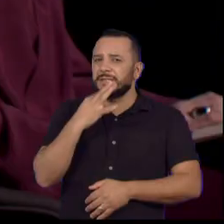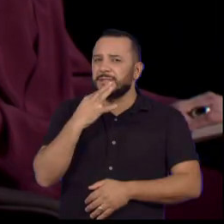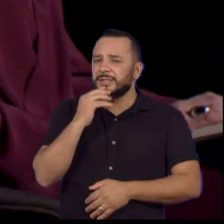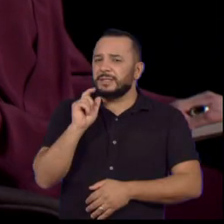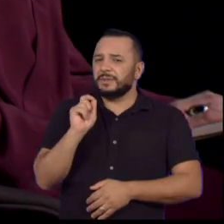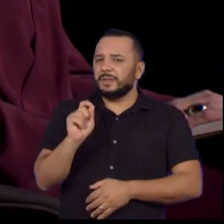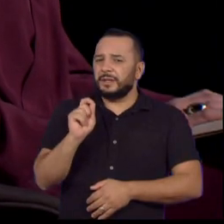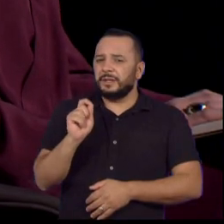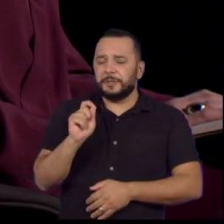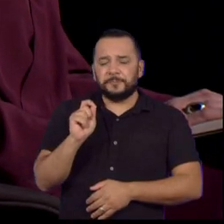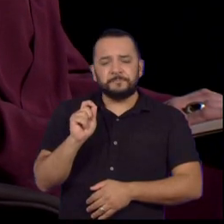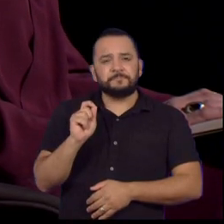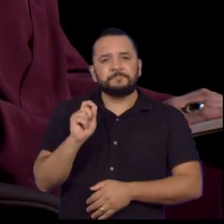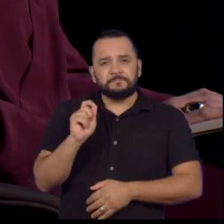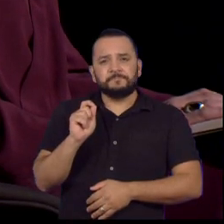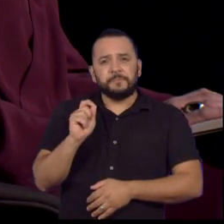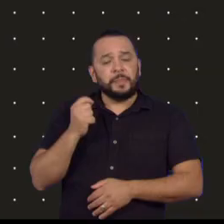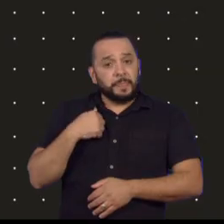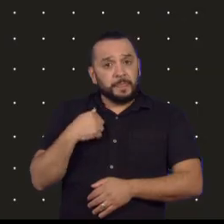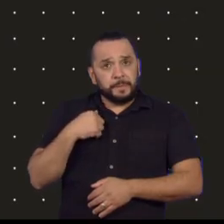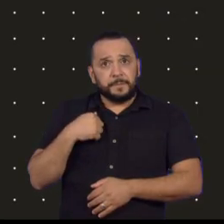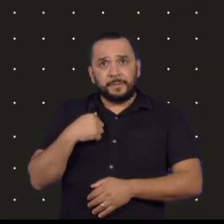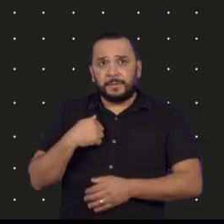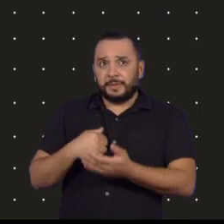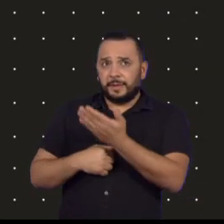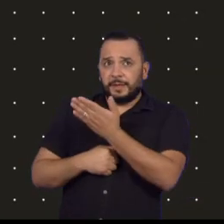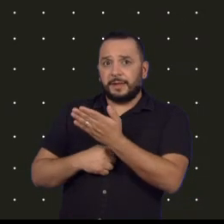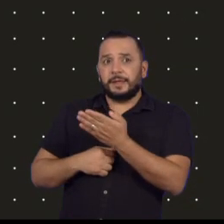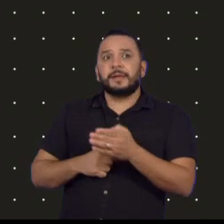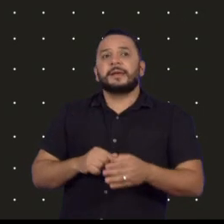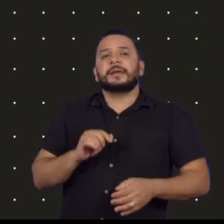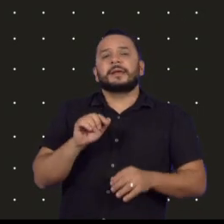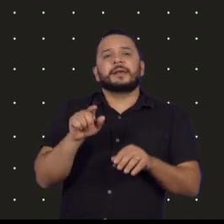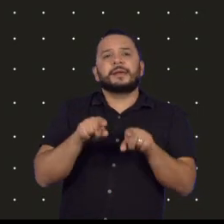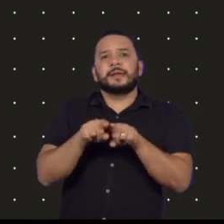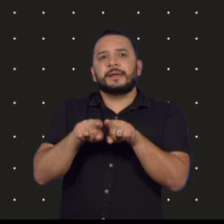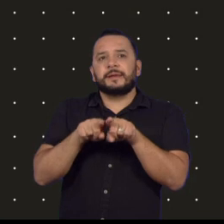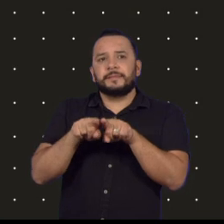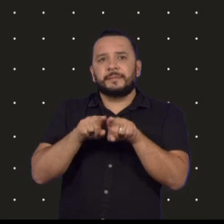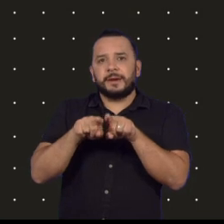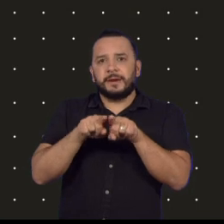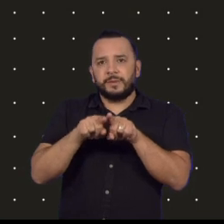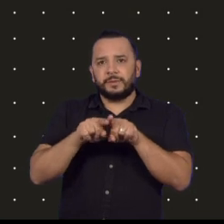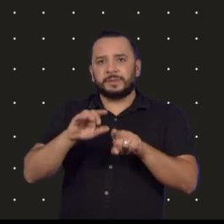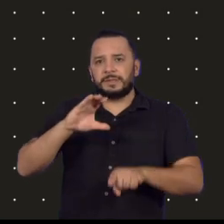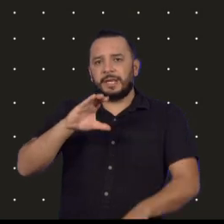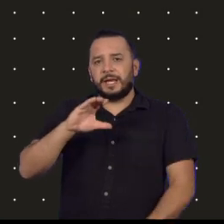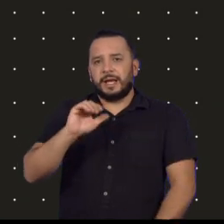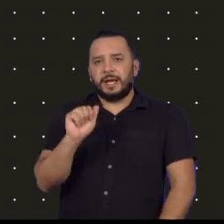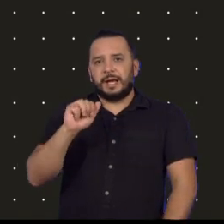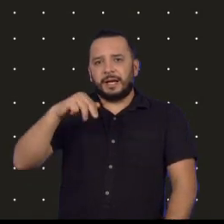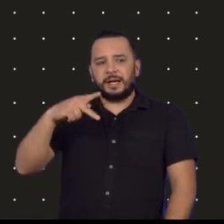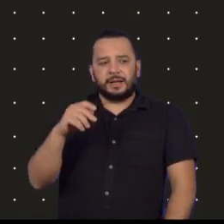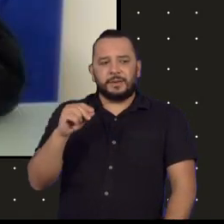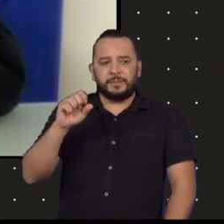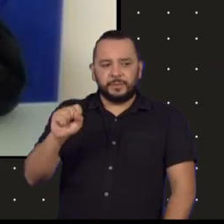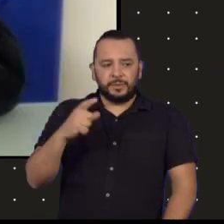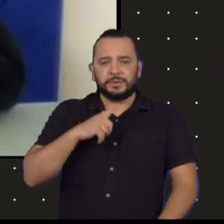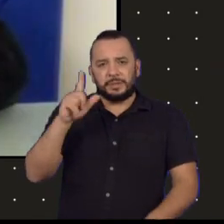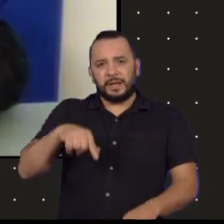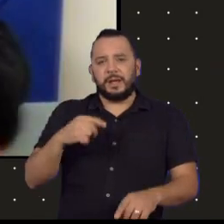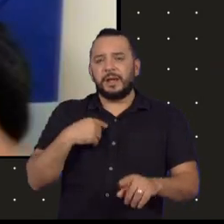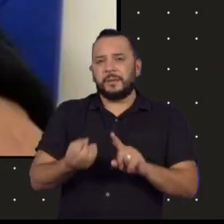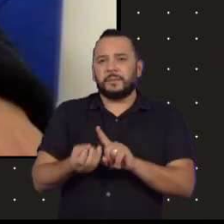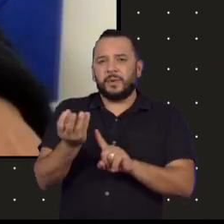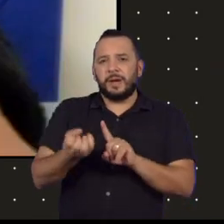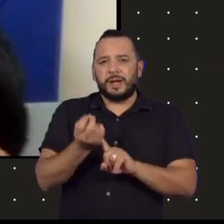os nossos irmãos Campos, né? Que é o livro da Pagu foi escrito por ele. E